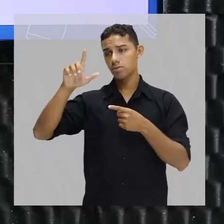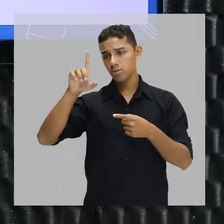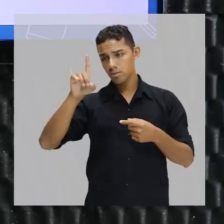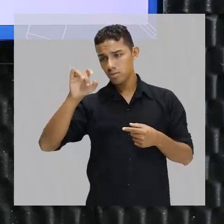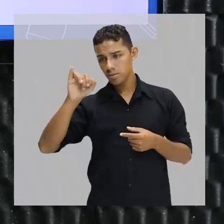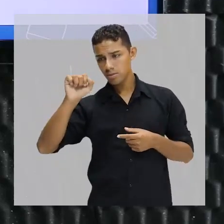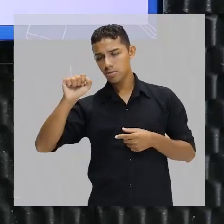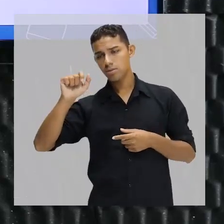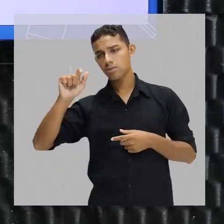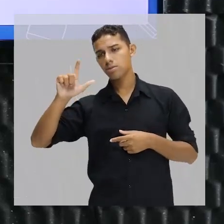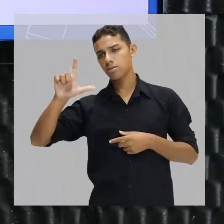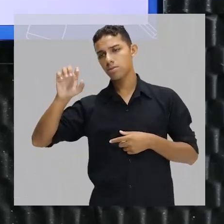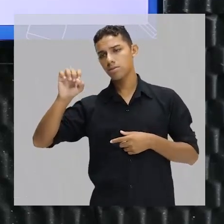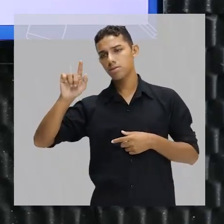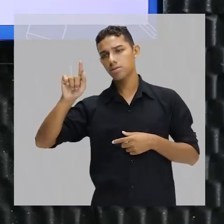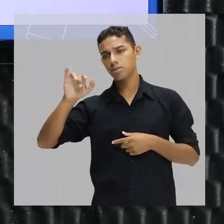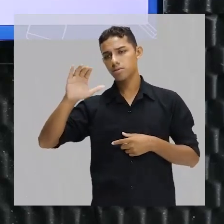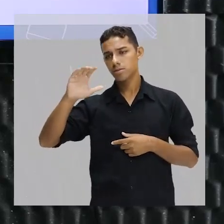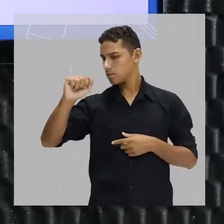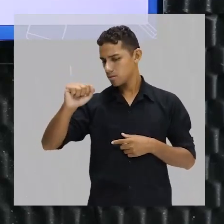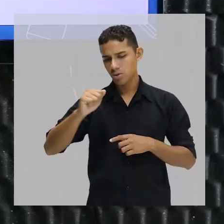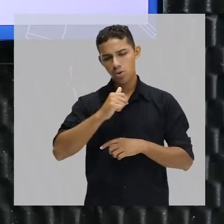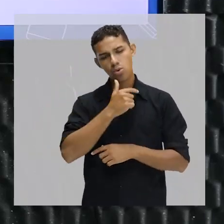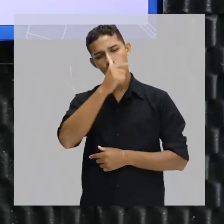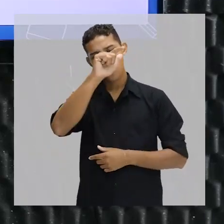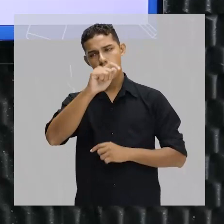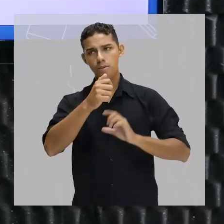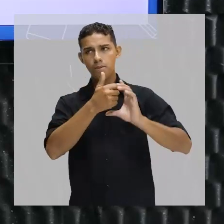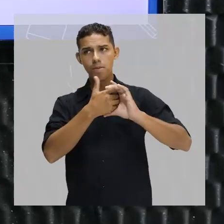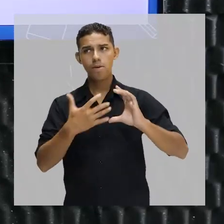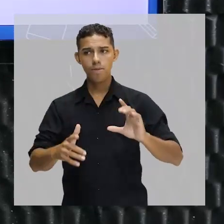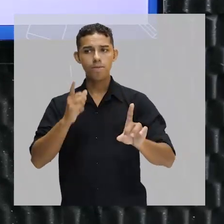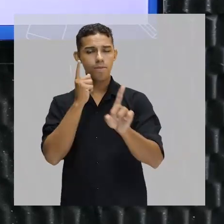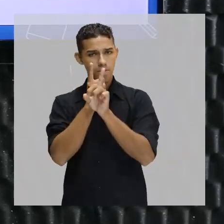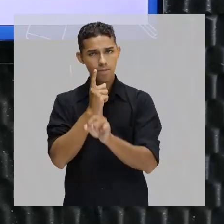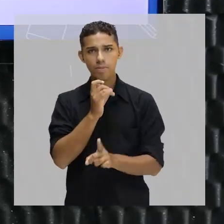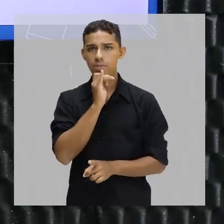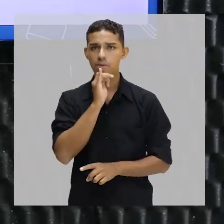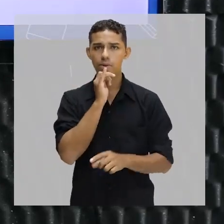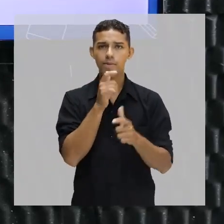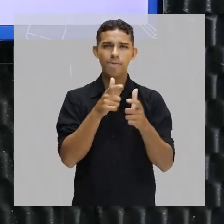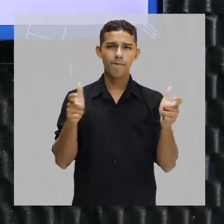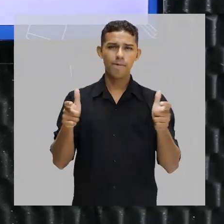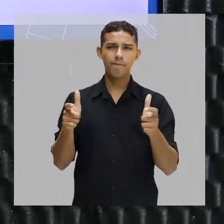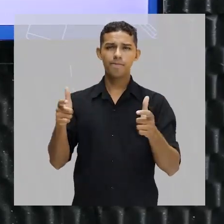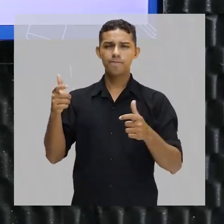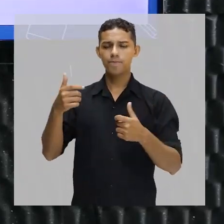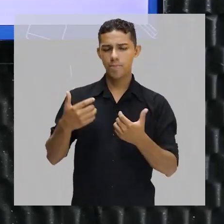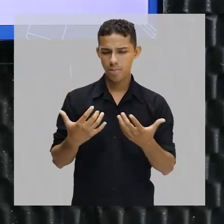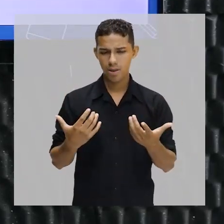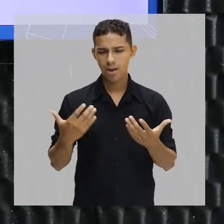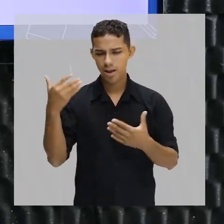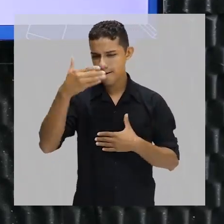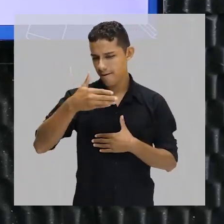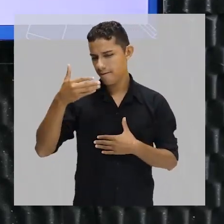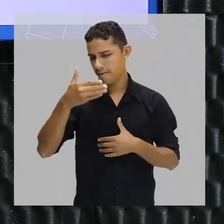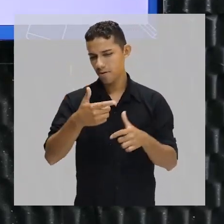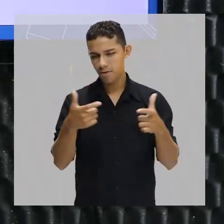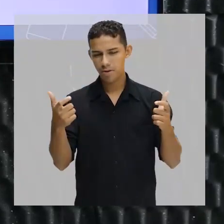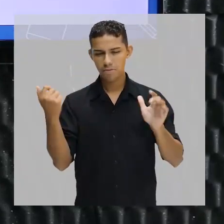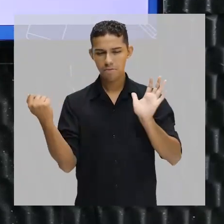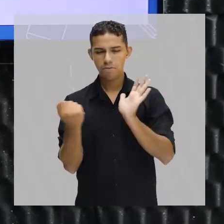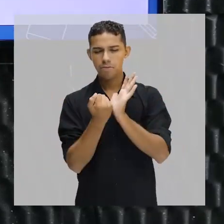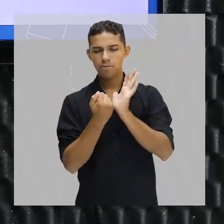dialógica, né? E colocar outras classificações, mas essas aqui são as que vocês vão encontrar com maior frequência e com a característica mais